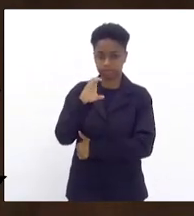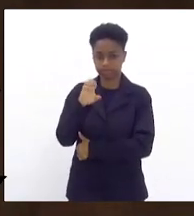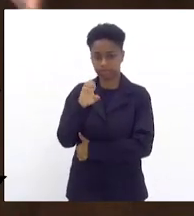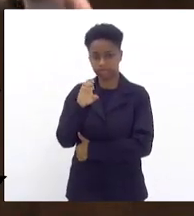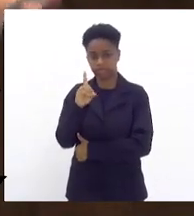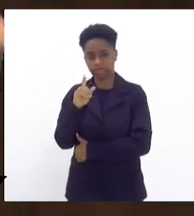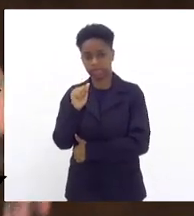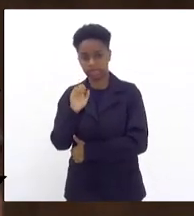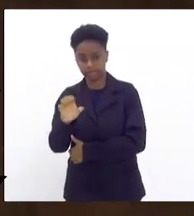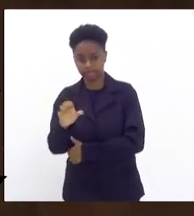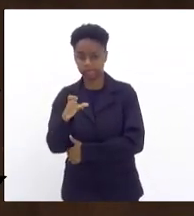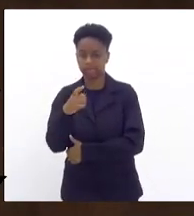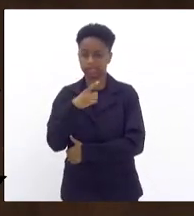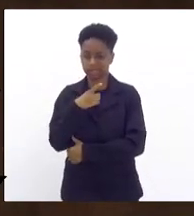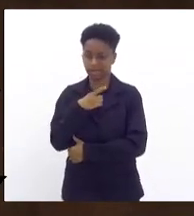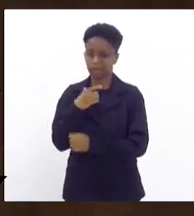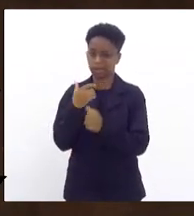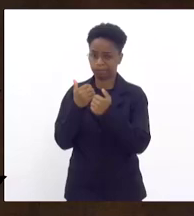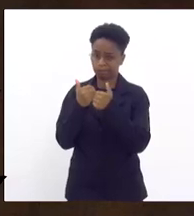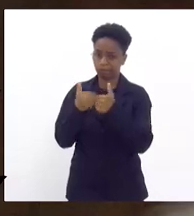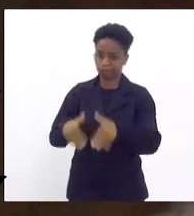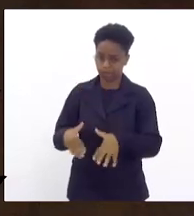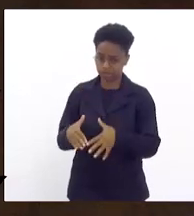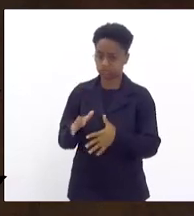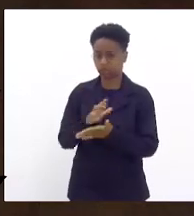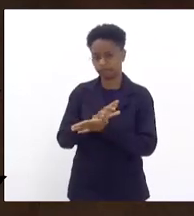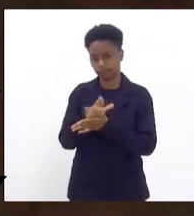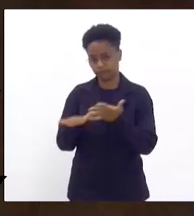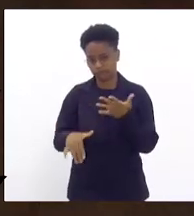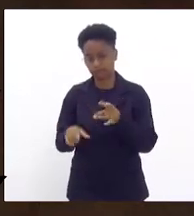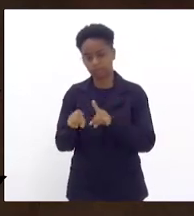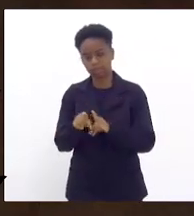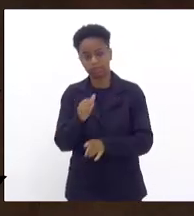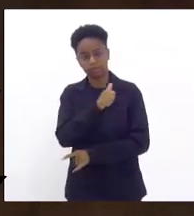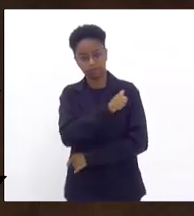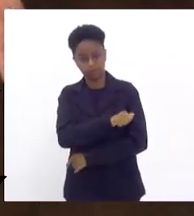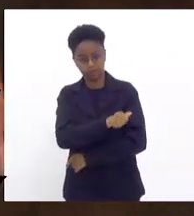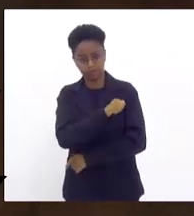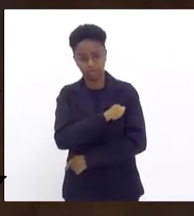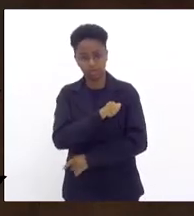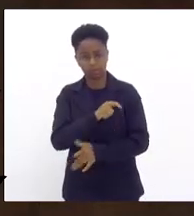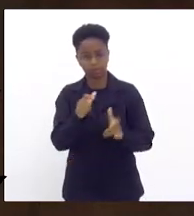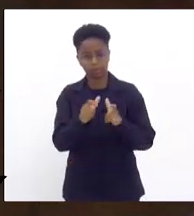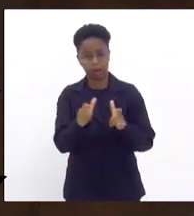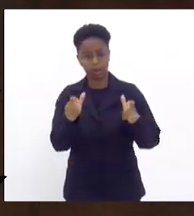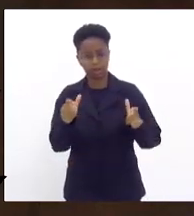com uma defasagem muito grande, com o Rio de Janeiro em expansão